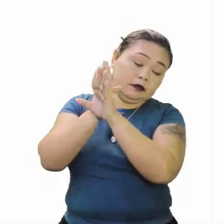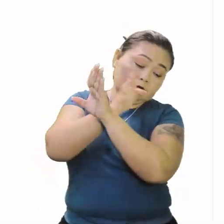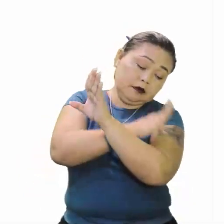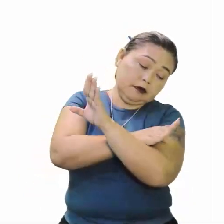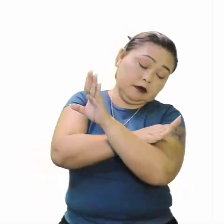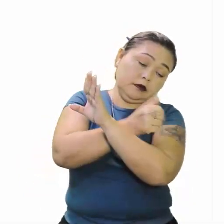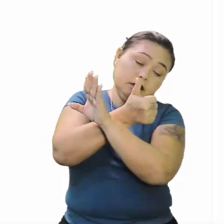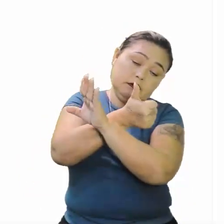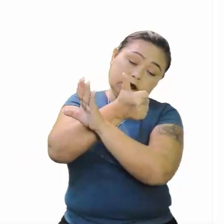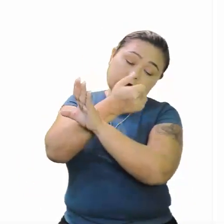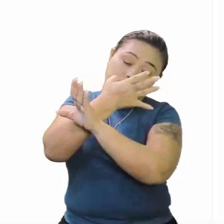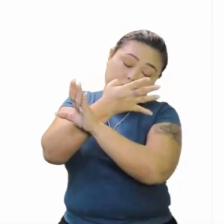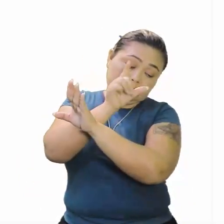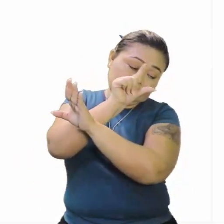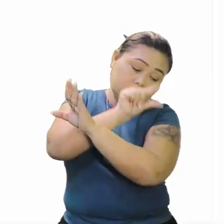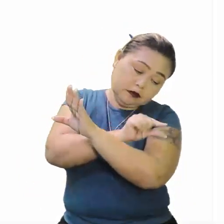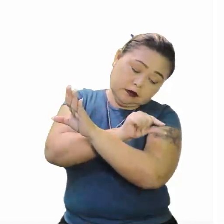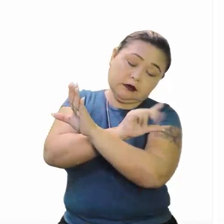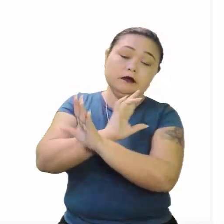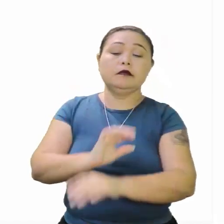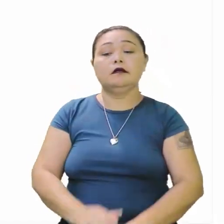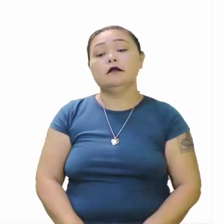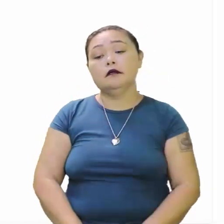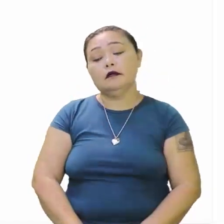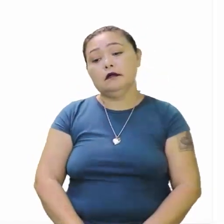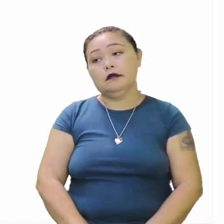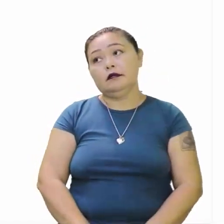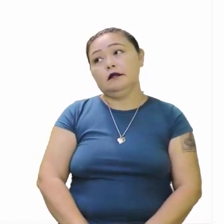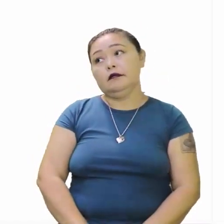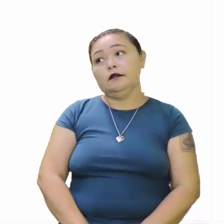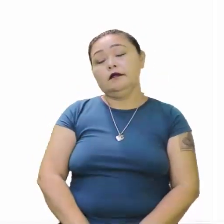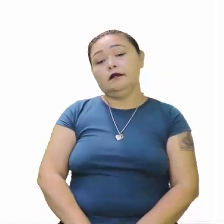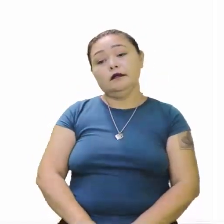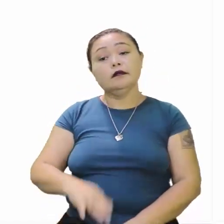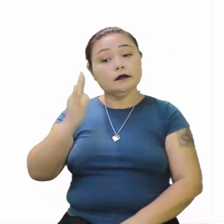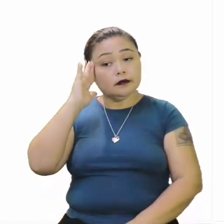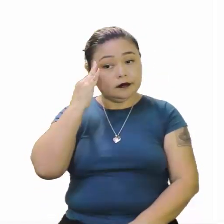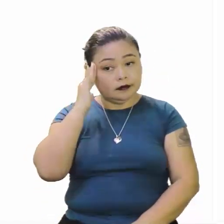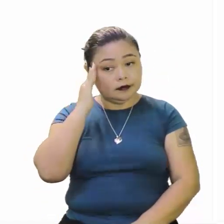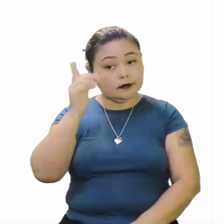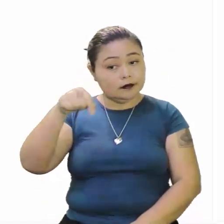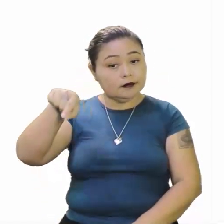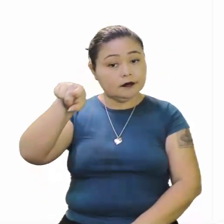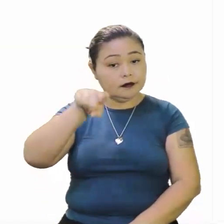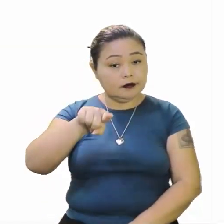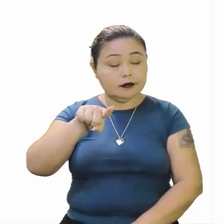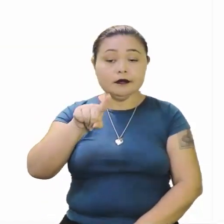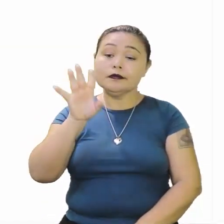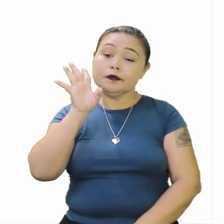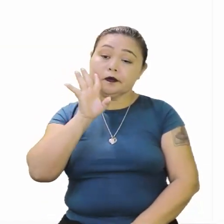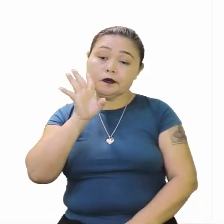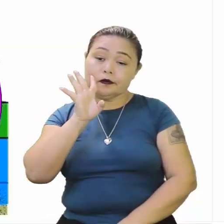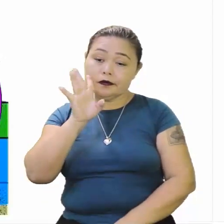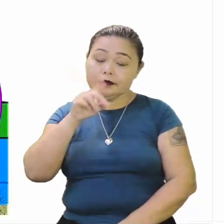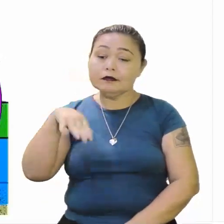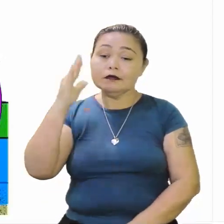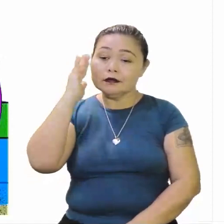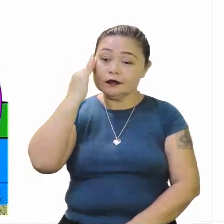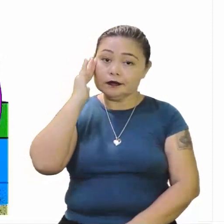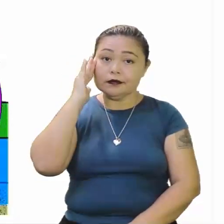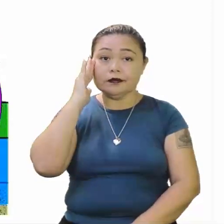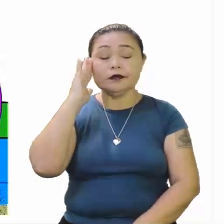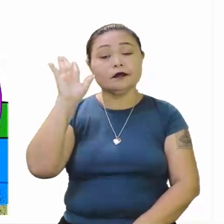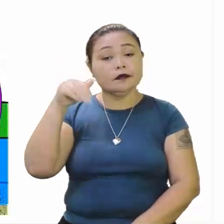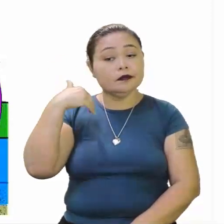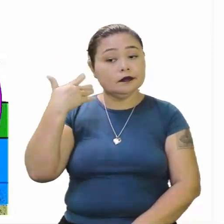graus está a temperatura abaixo da temperatura de fusão. Deu para entender agora, meu caro aluno? Que bacana, hein? Se vocês entenderam,